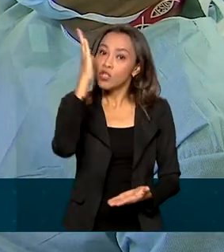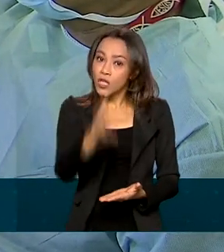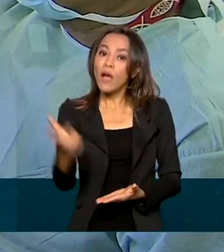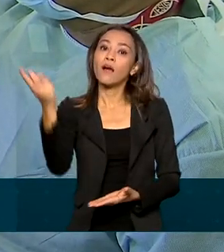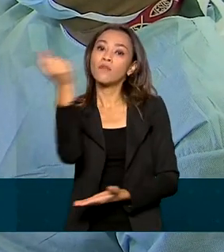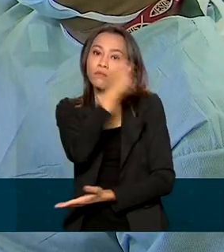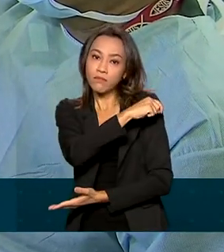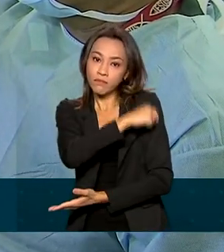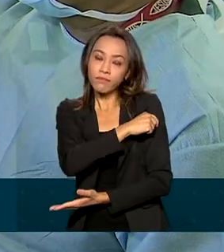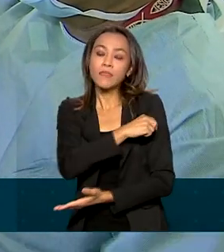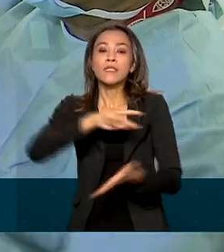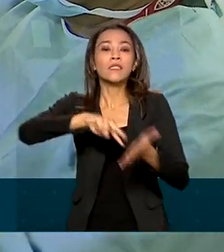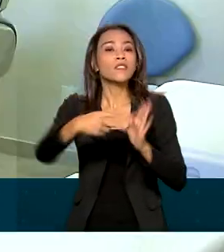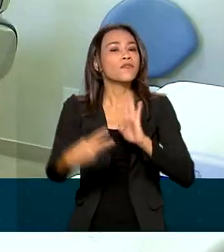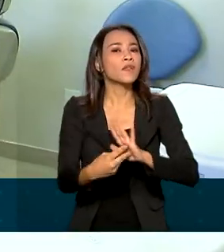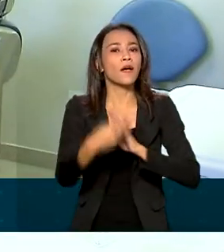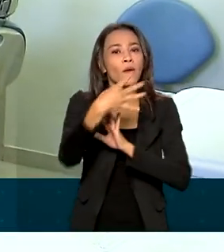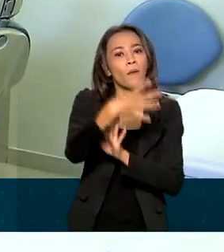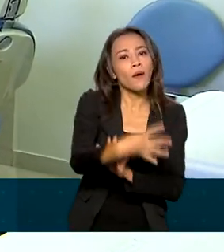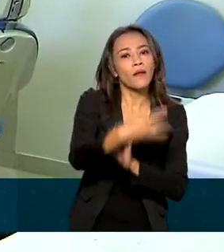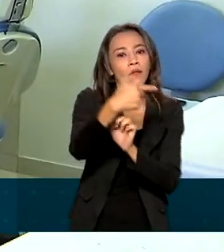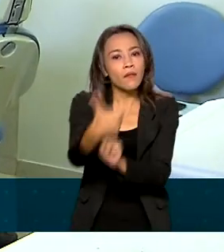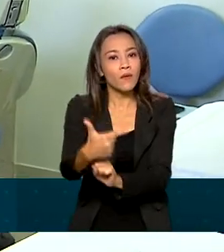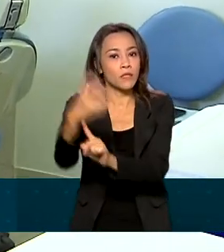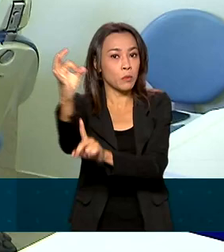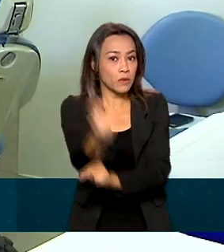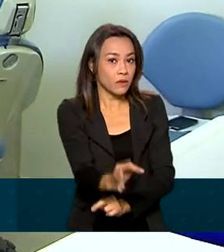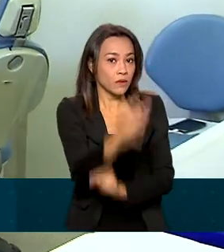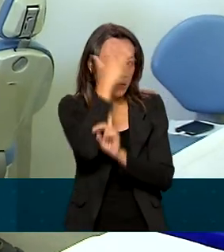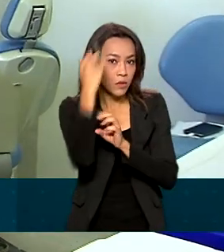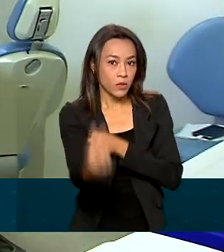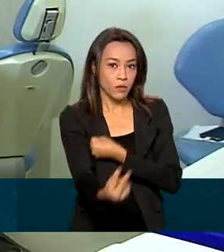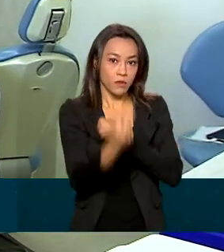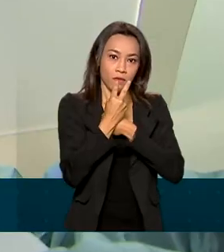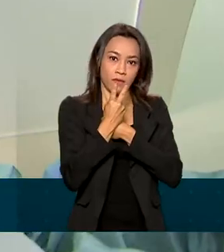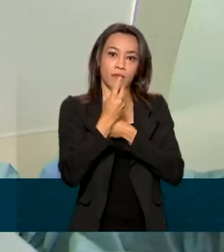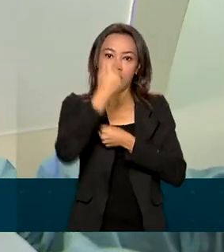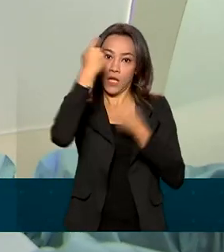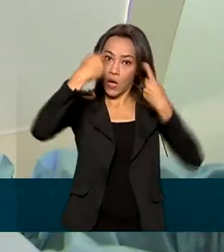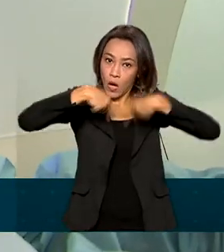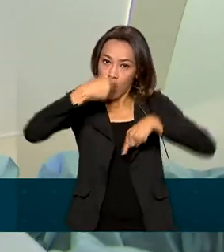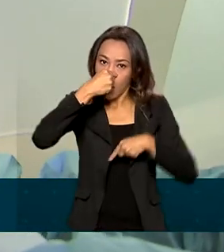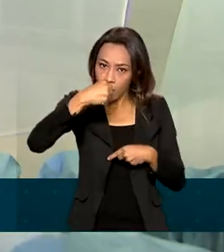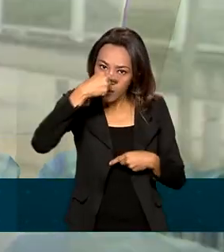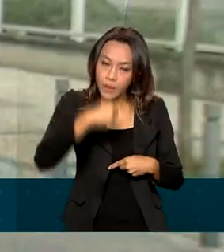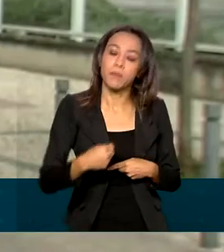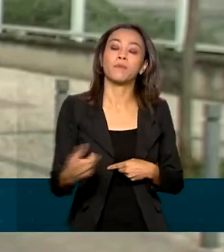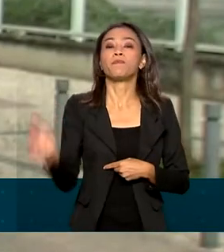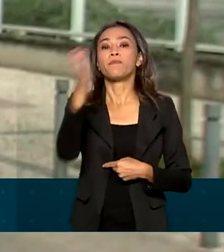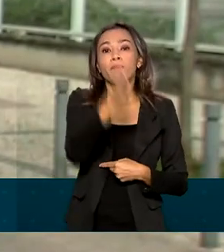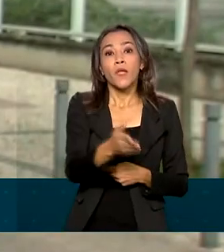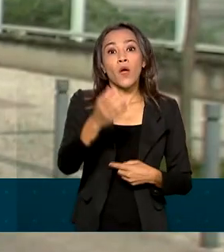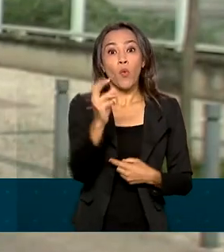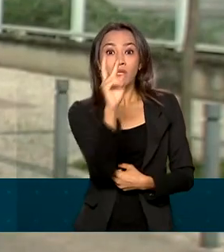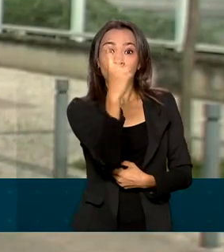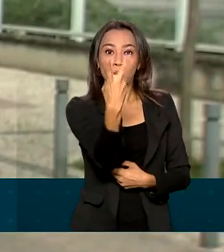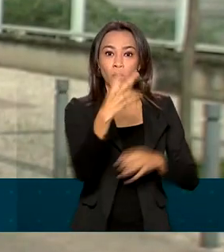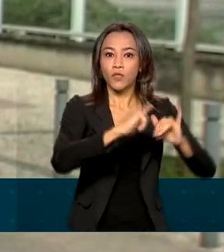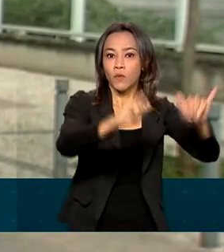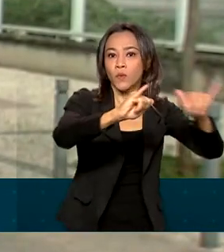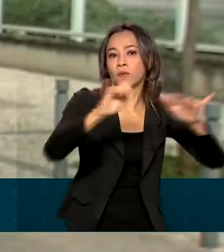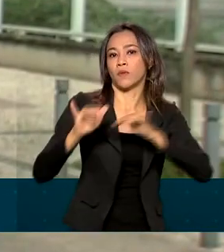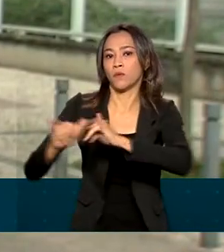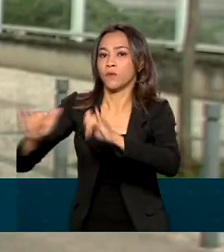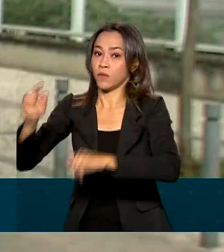uma parcela de 42% de pessoas imunizadas no grupo prioritário. Como existem duas campanhas de vacinação,